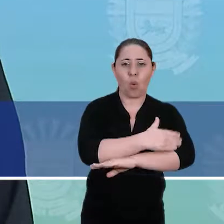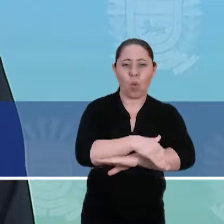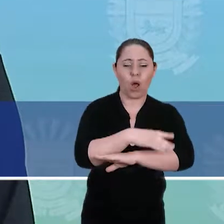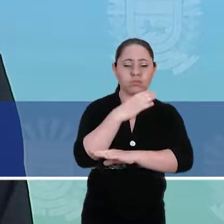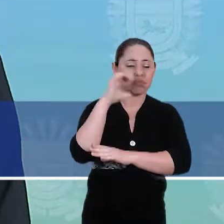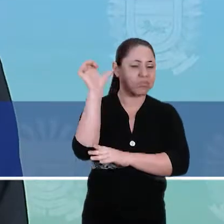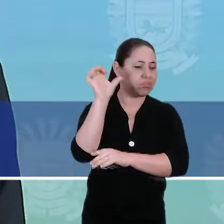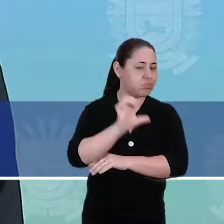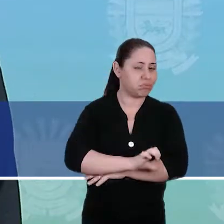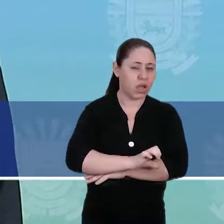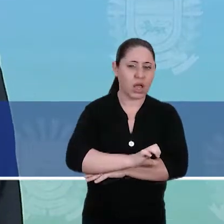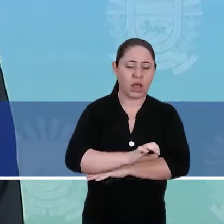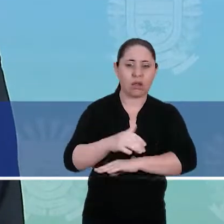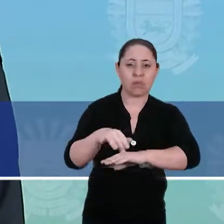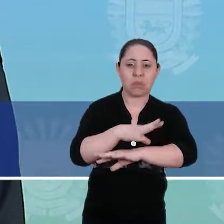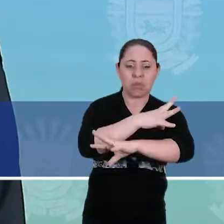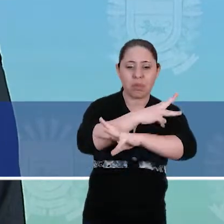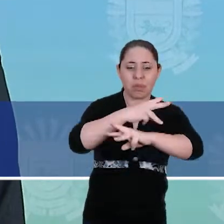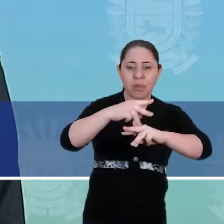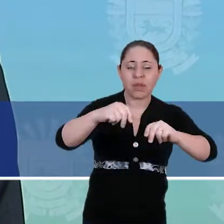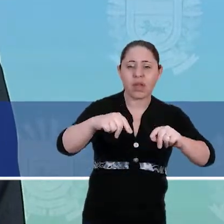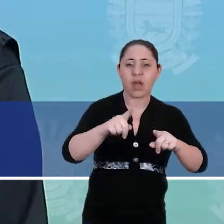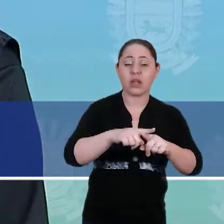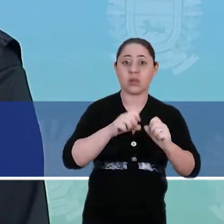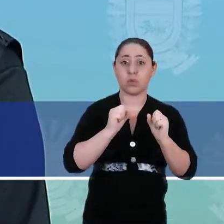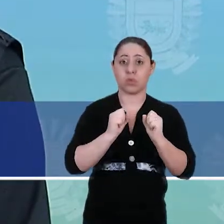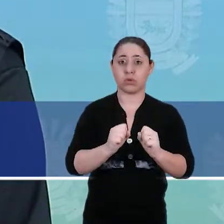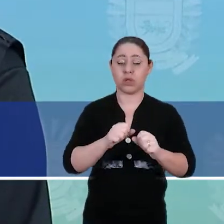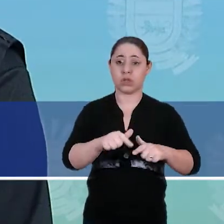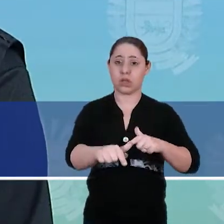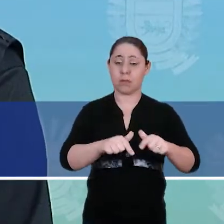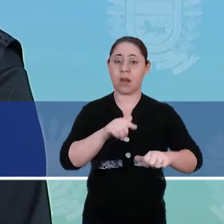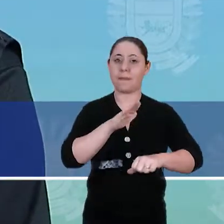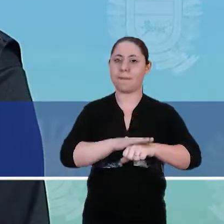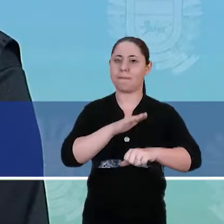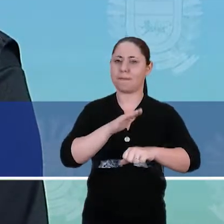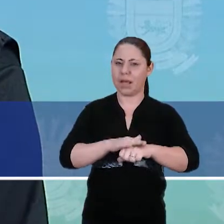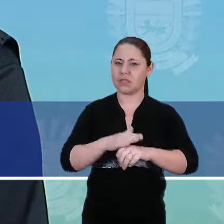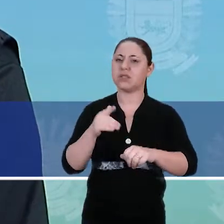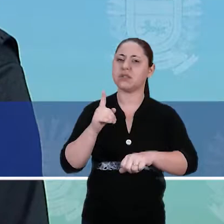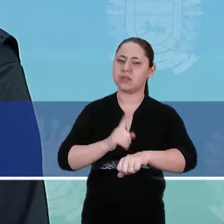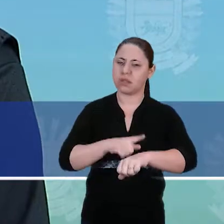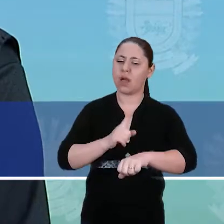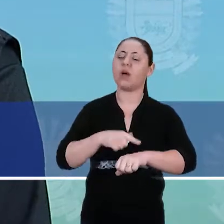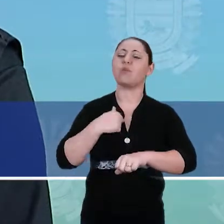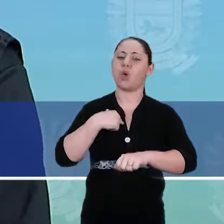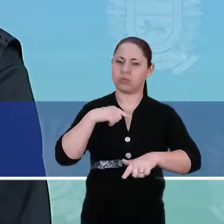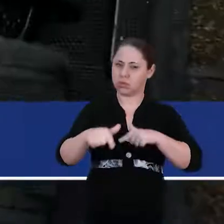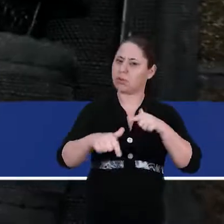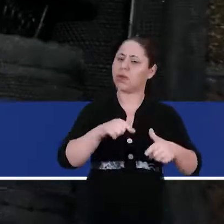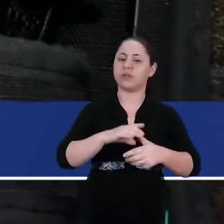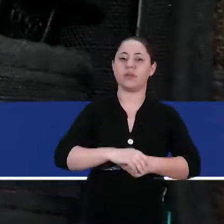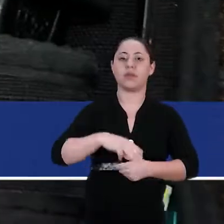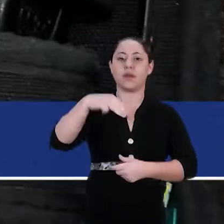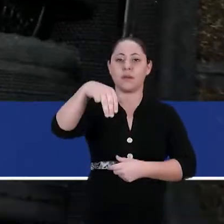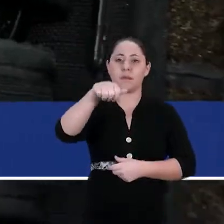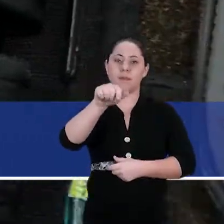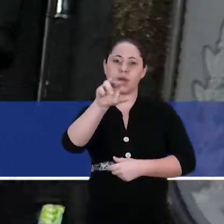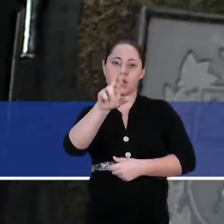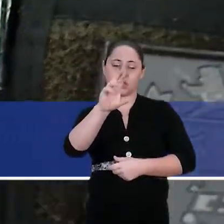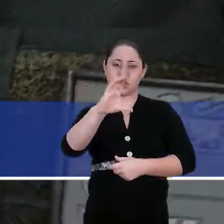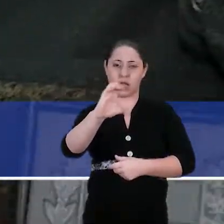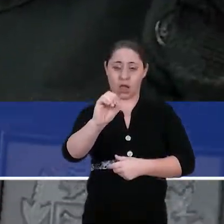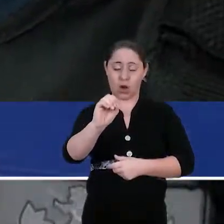ruins, estrada de chão. Se eu pudesse trabalhar mais tempo, eu trabalharia. Marcelo Góes